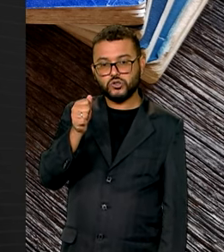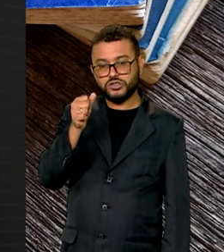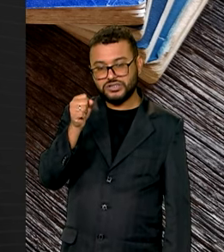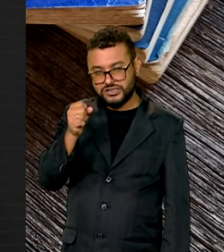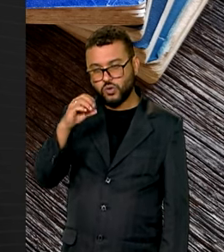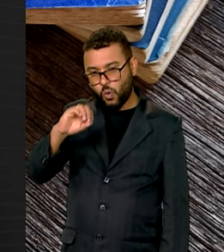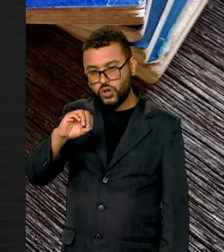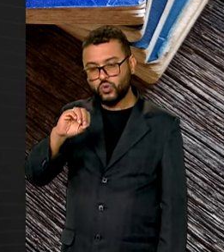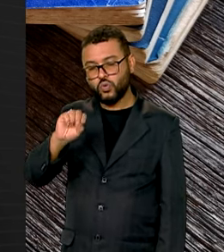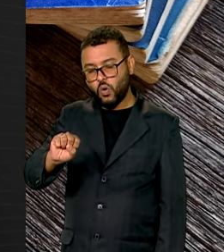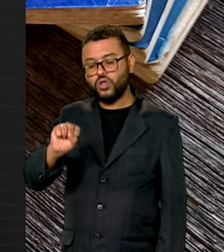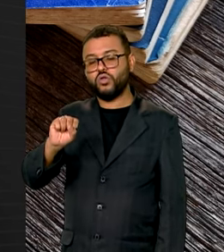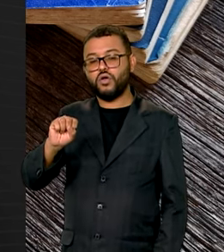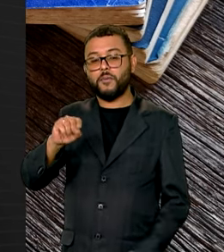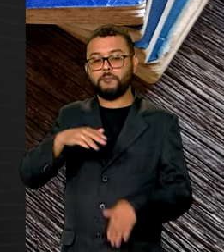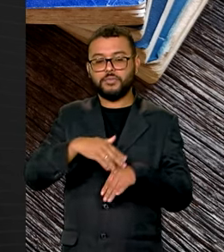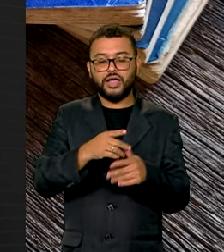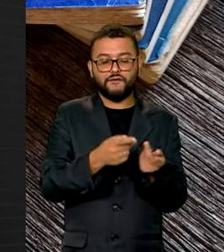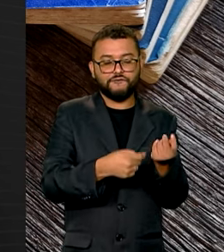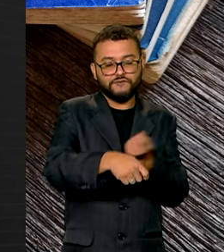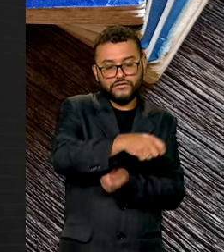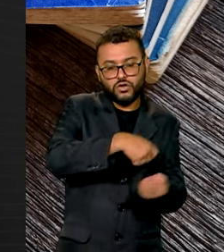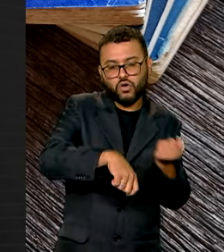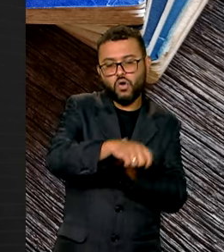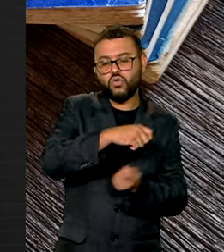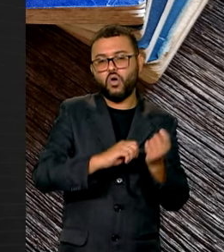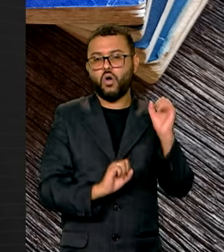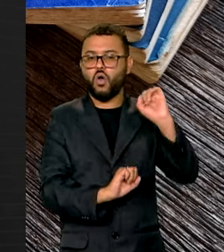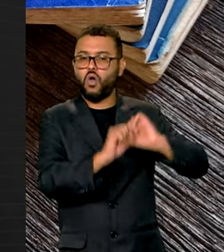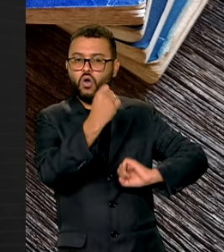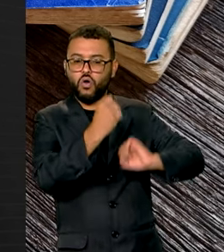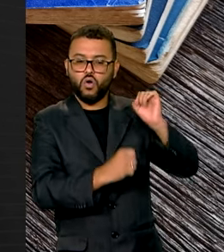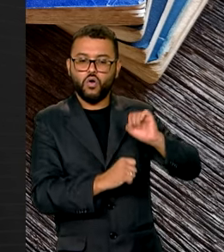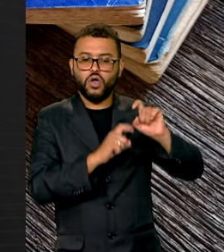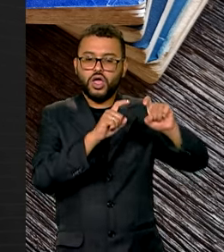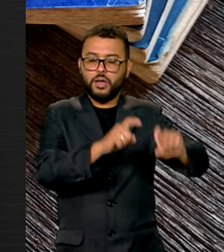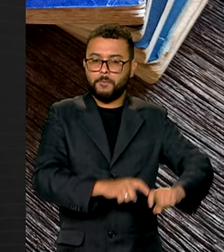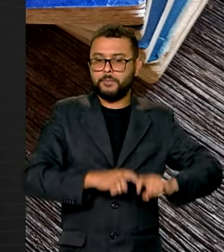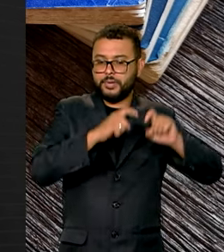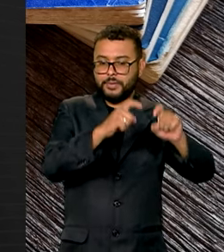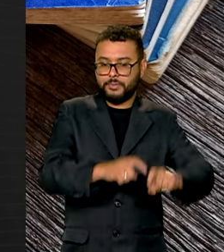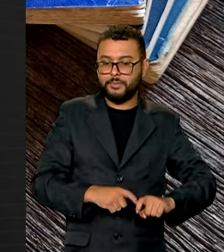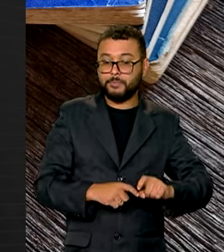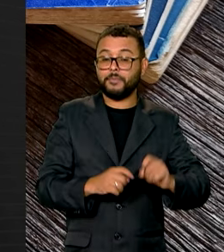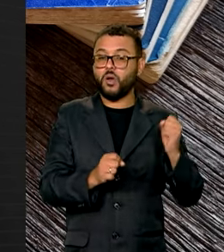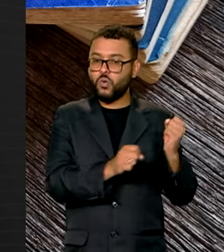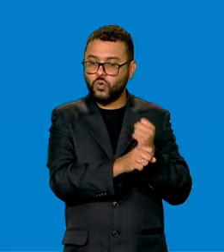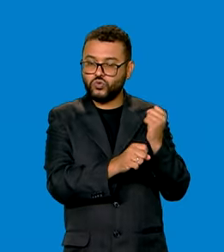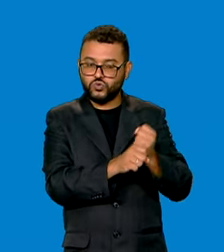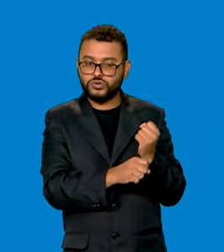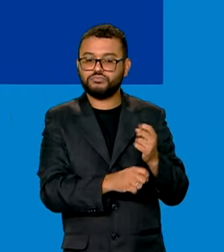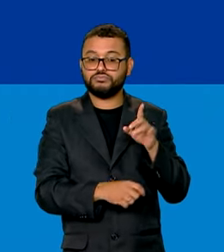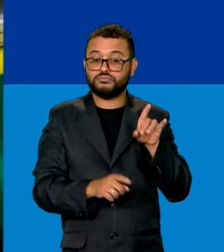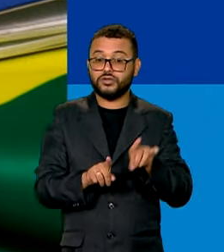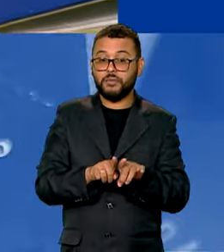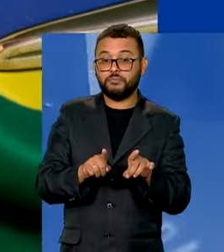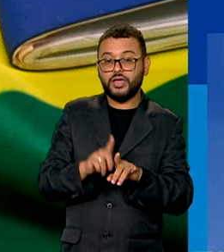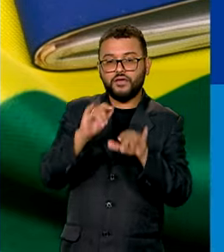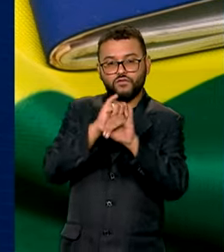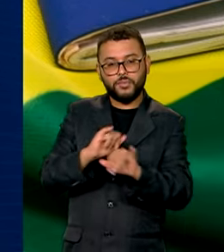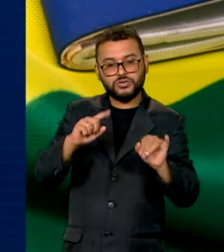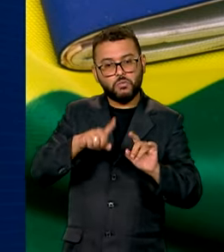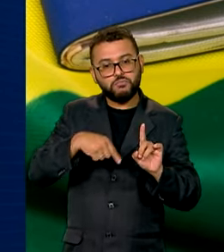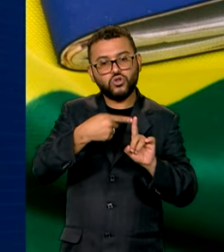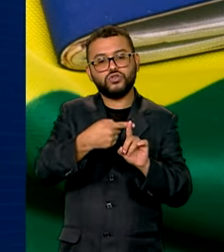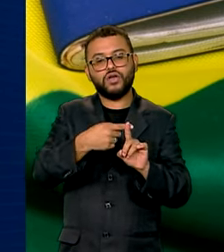87.708 vagas, seguido do comércio, indústria, agropecuária e construção civil. Outro dado